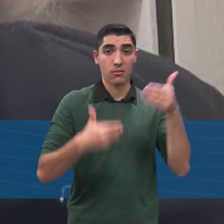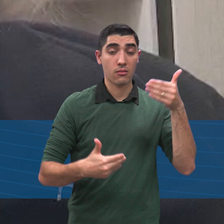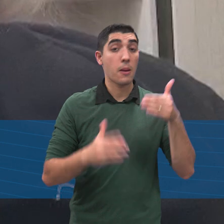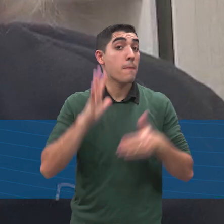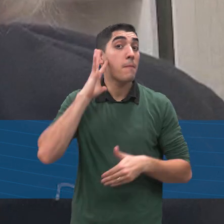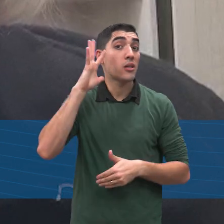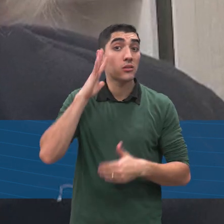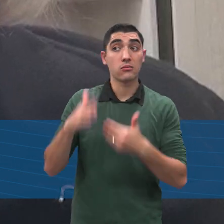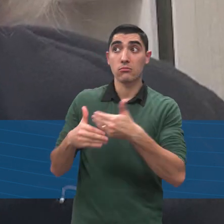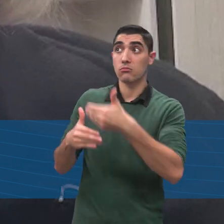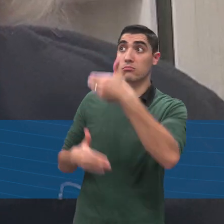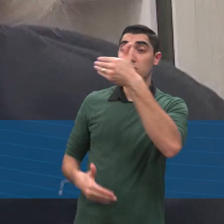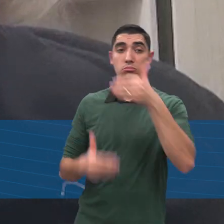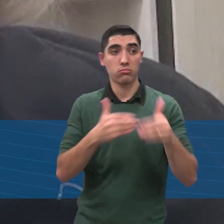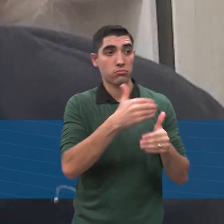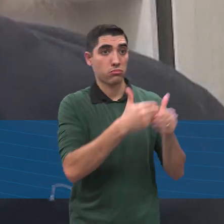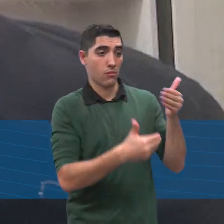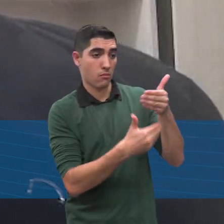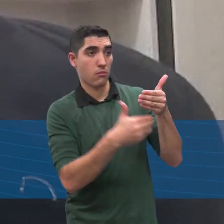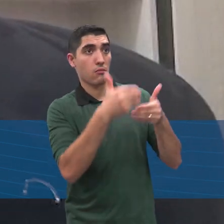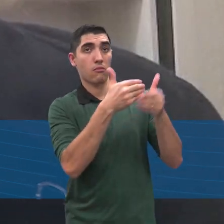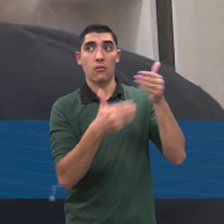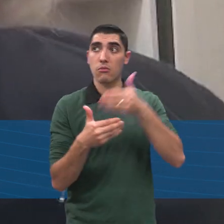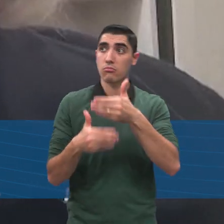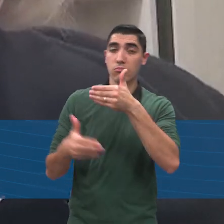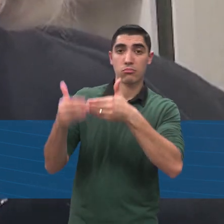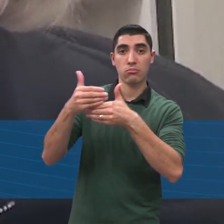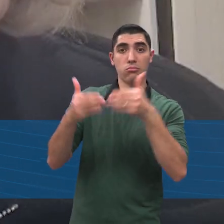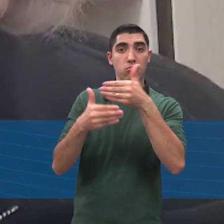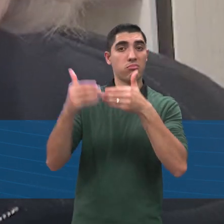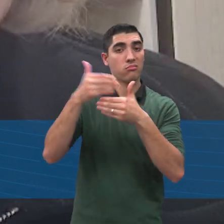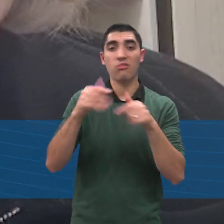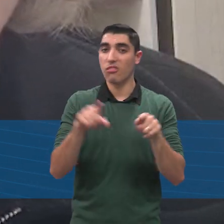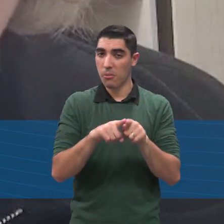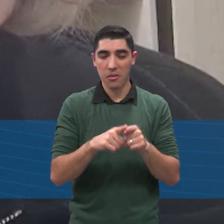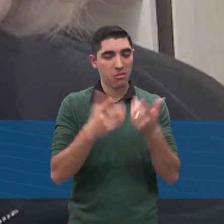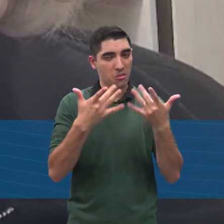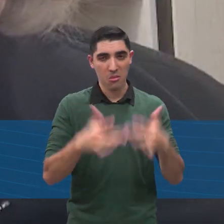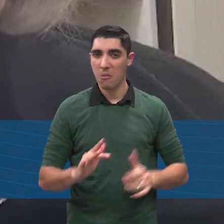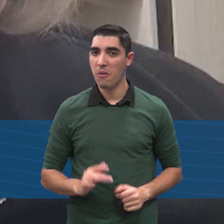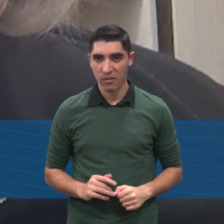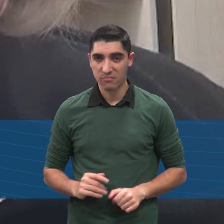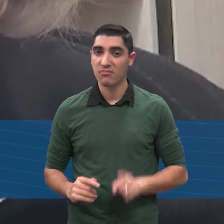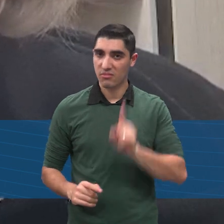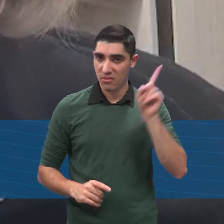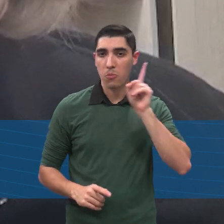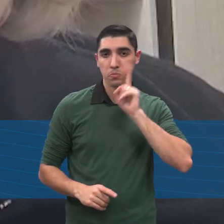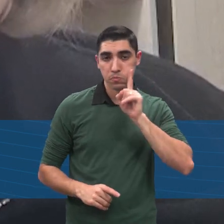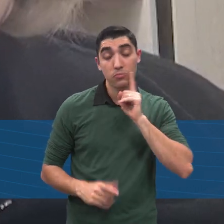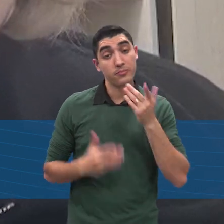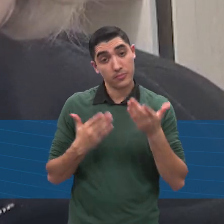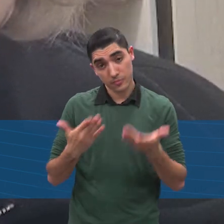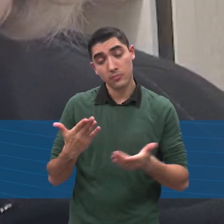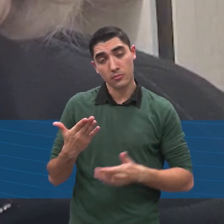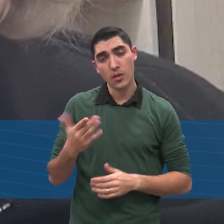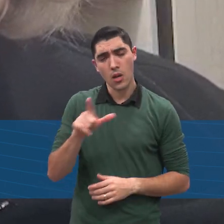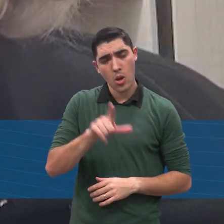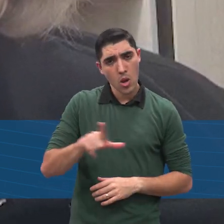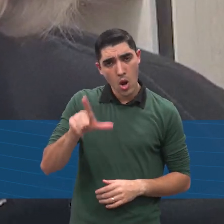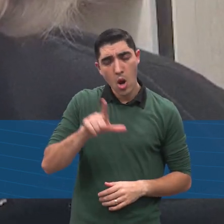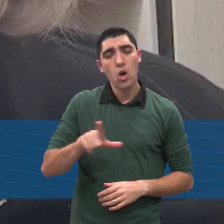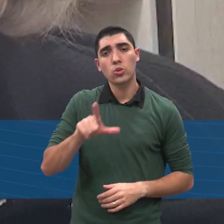muros, né, cercando loteamentos, por exemplo. Então, sem dúvida